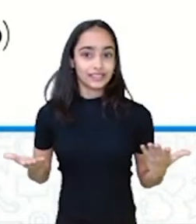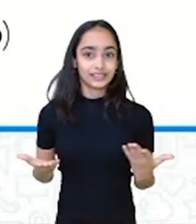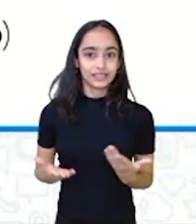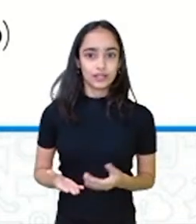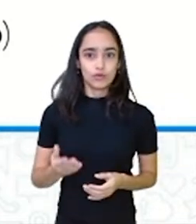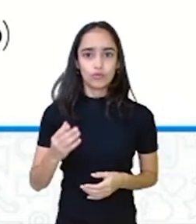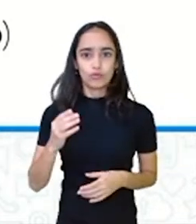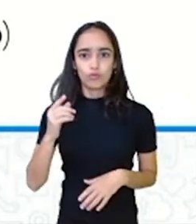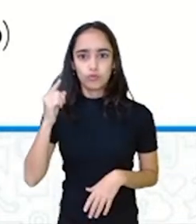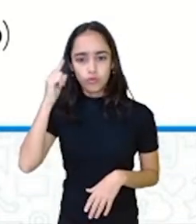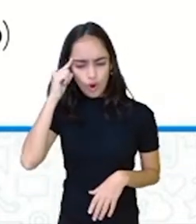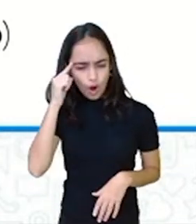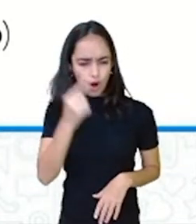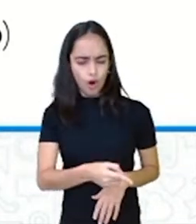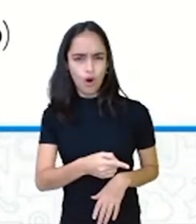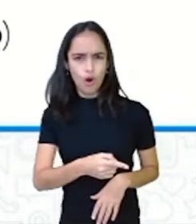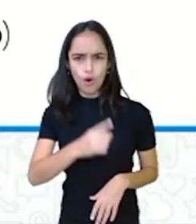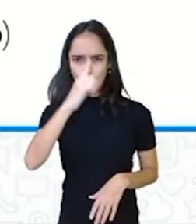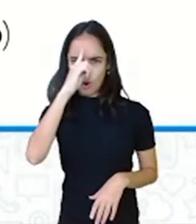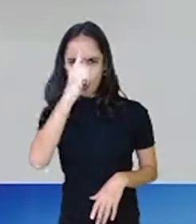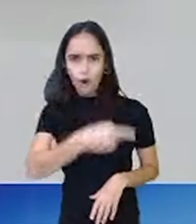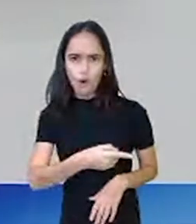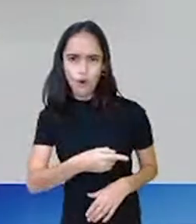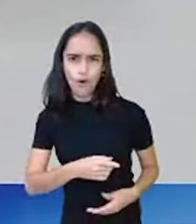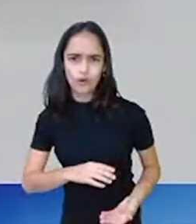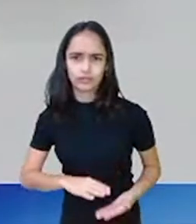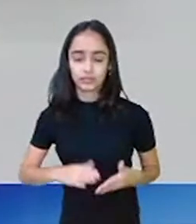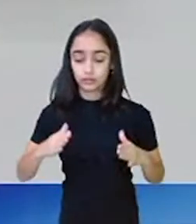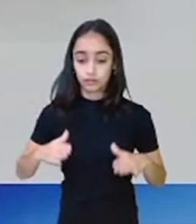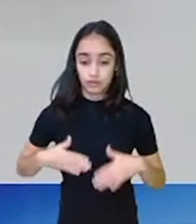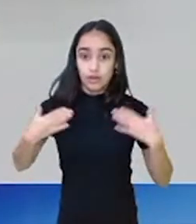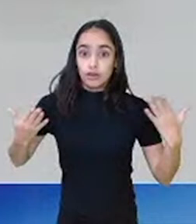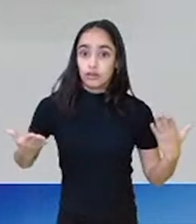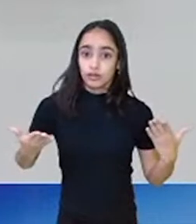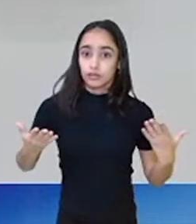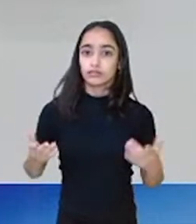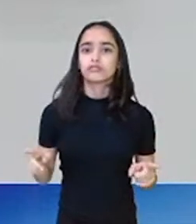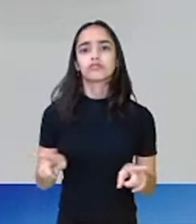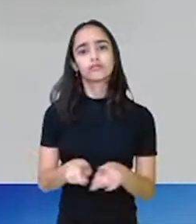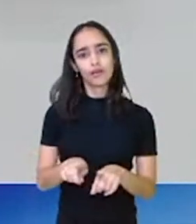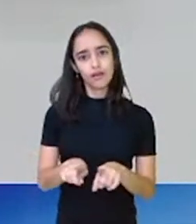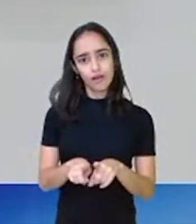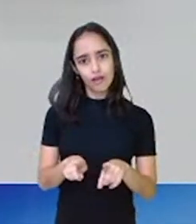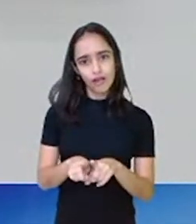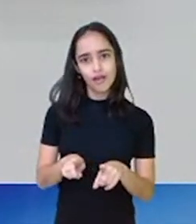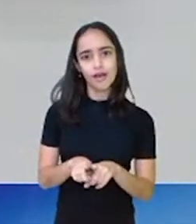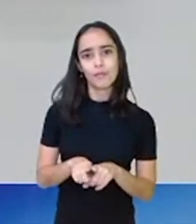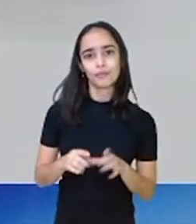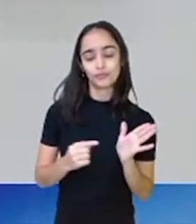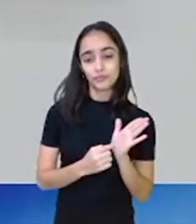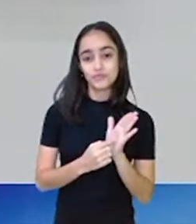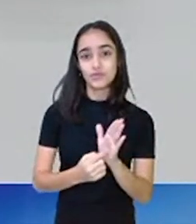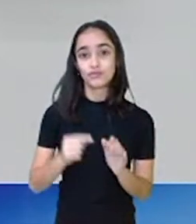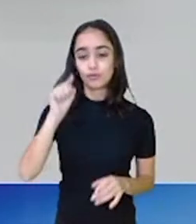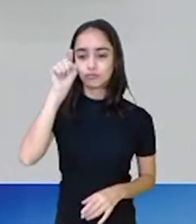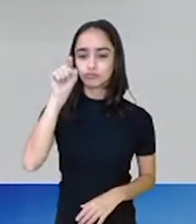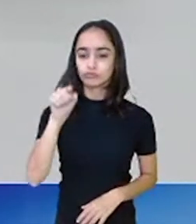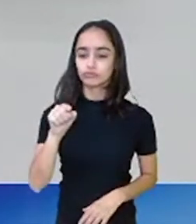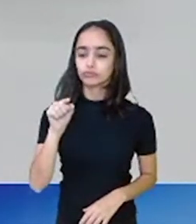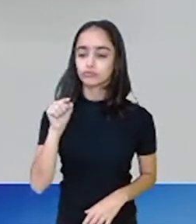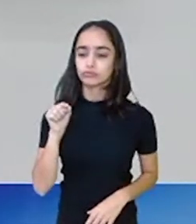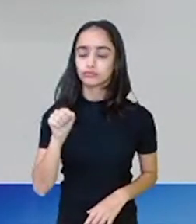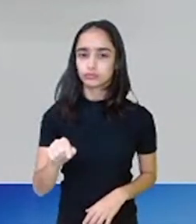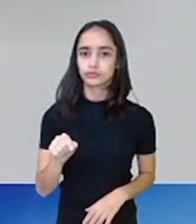ordem, horror e espanto. Esse ponto de exclamação, ele indica aí está muito